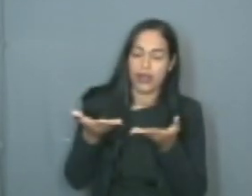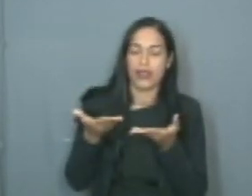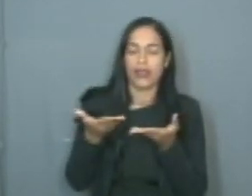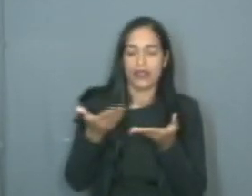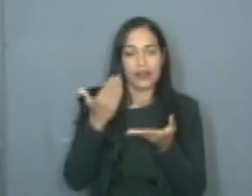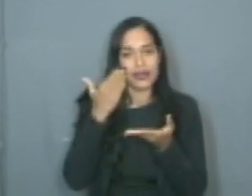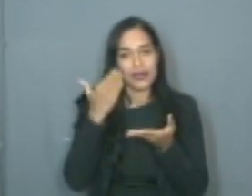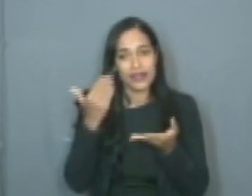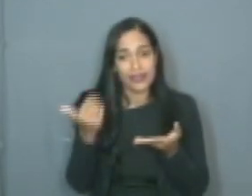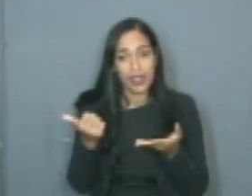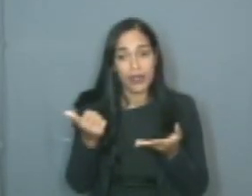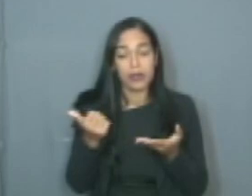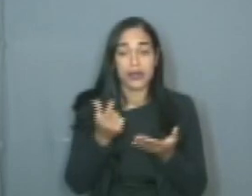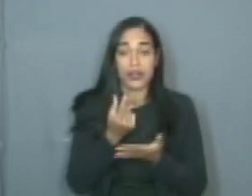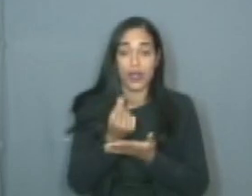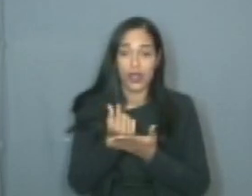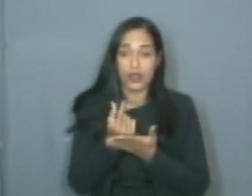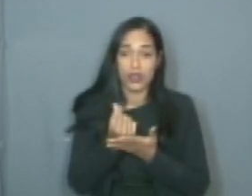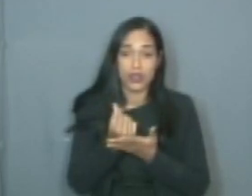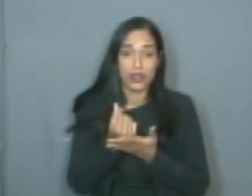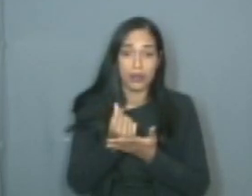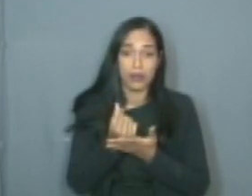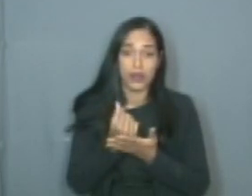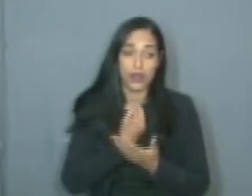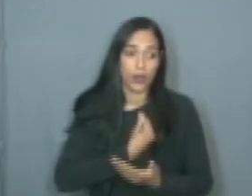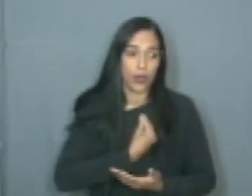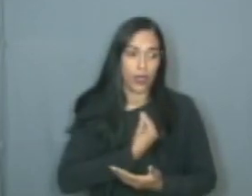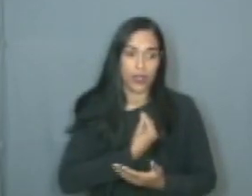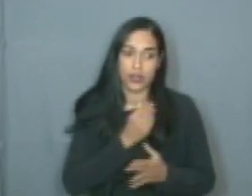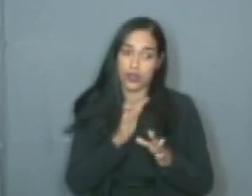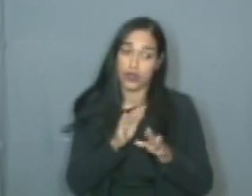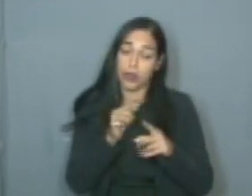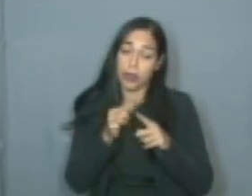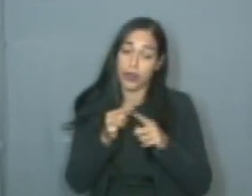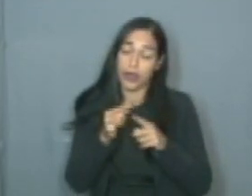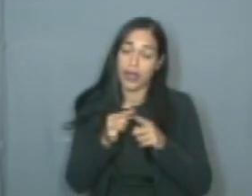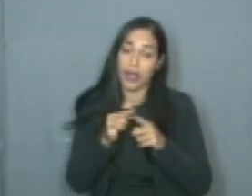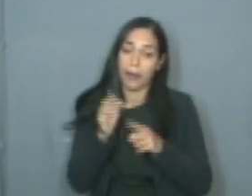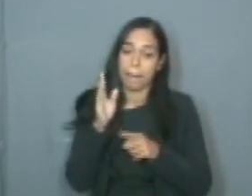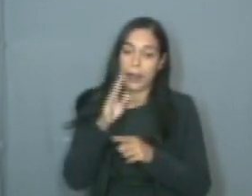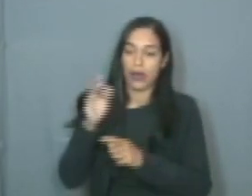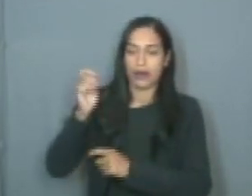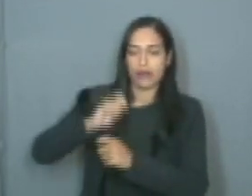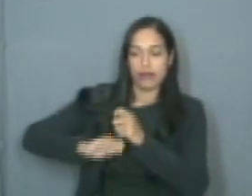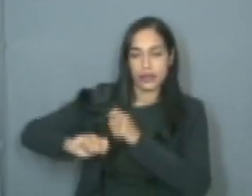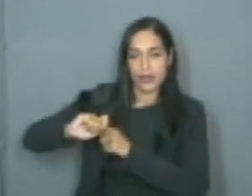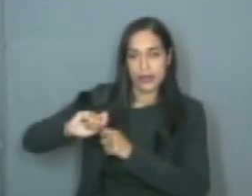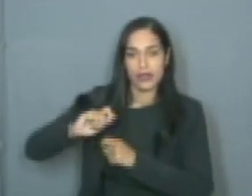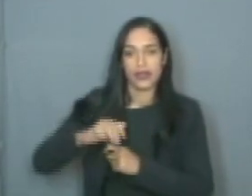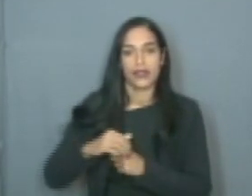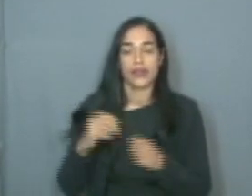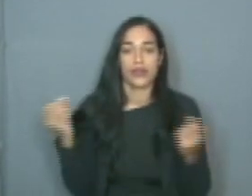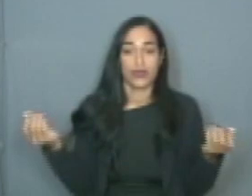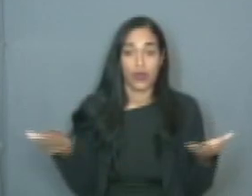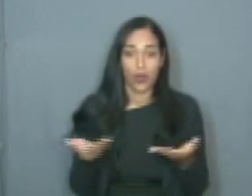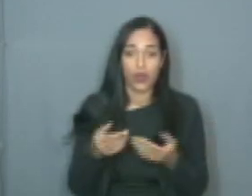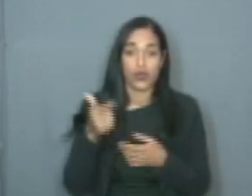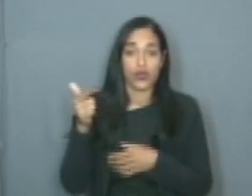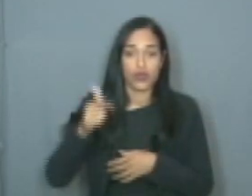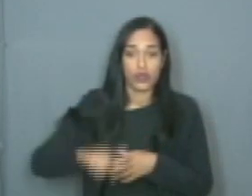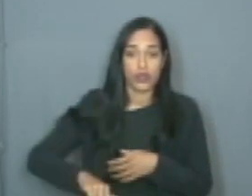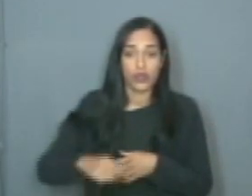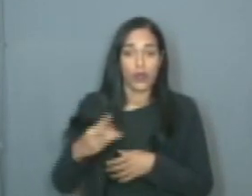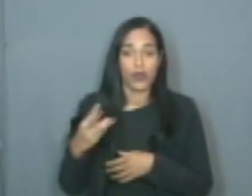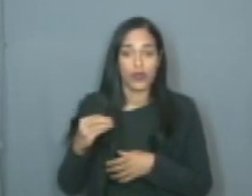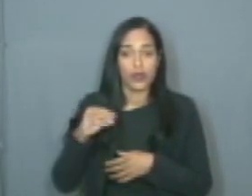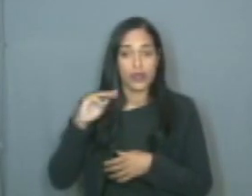muito desse orçamento ele não existe porque é mal empregado, é mal aplicado. Hoje, de novo, no Diário Oficial, mais